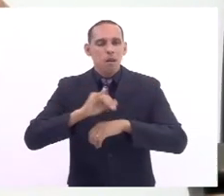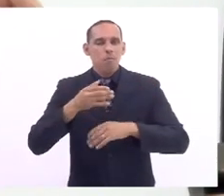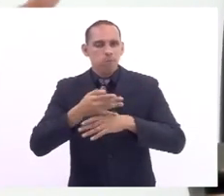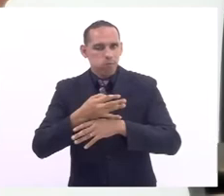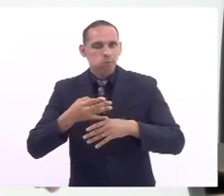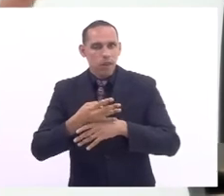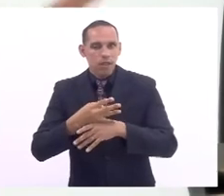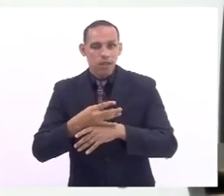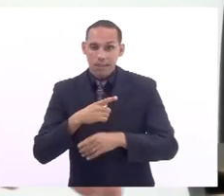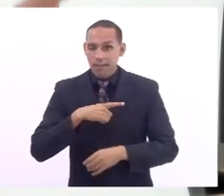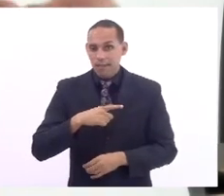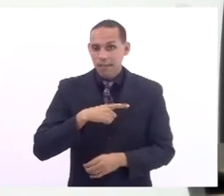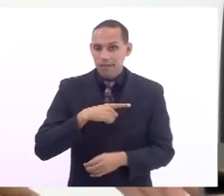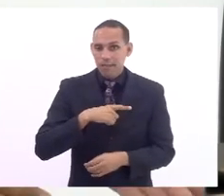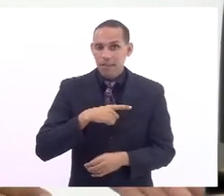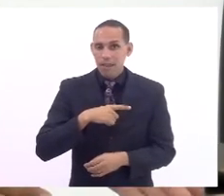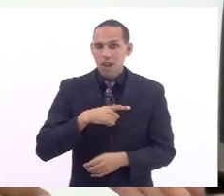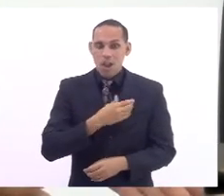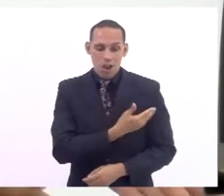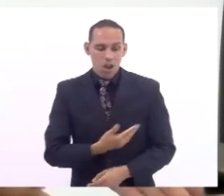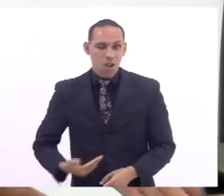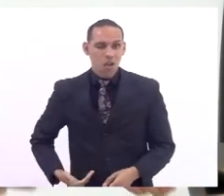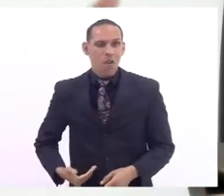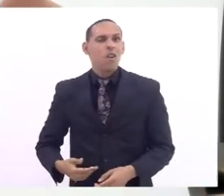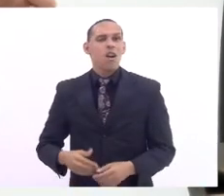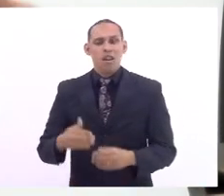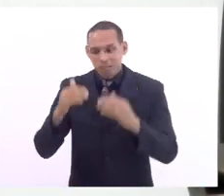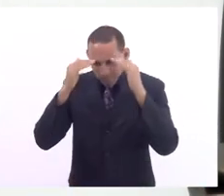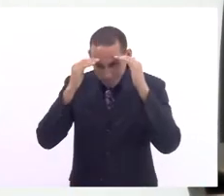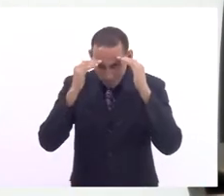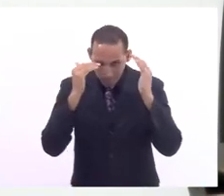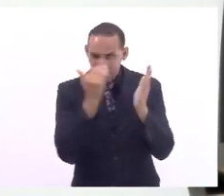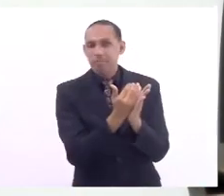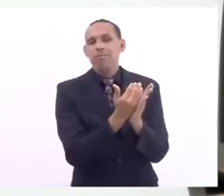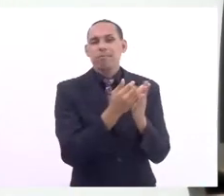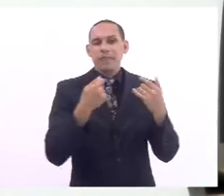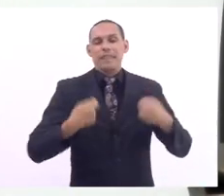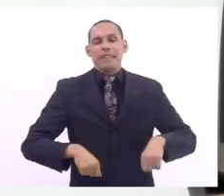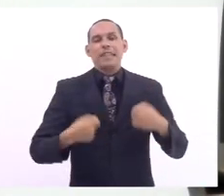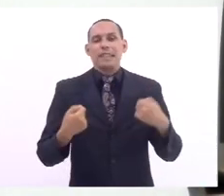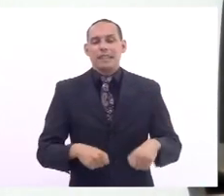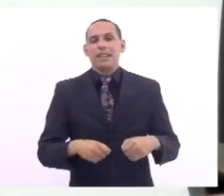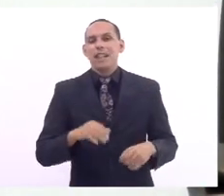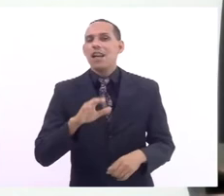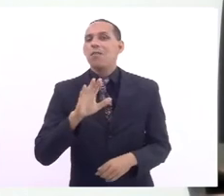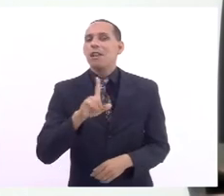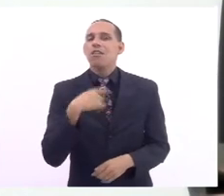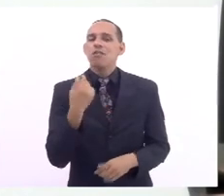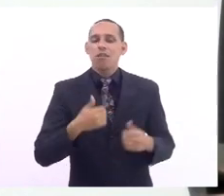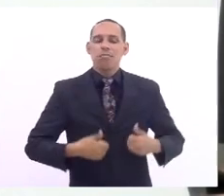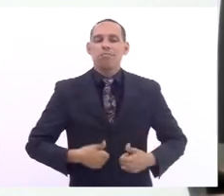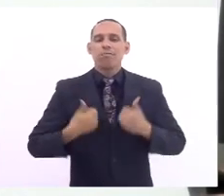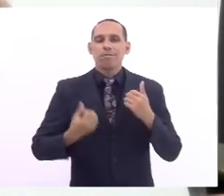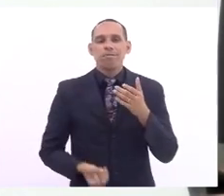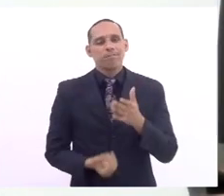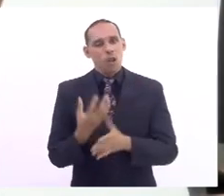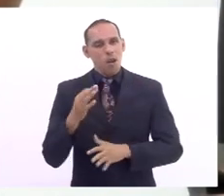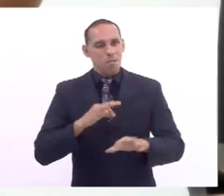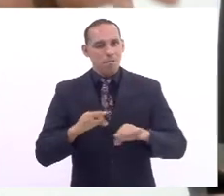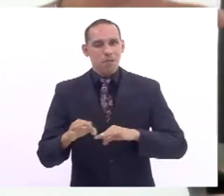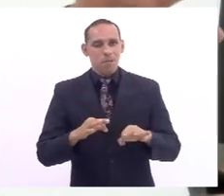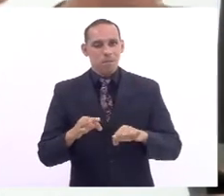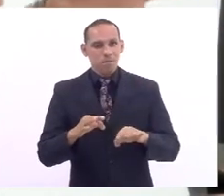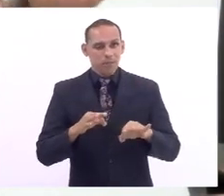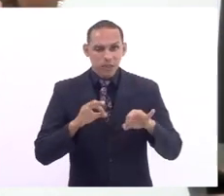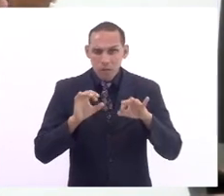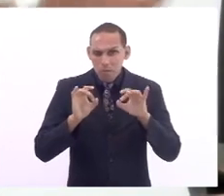deveria estar seguindo à risca e não está né a gente teve teve orgulho de ter participado da construção dele e não